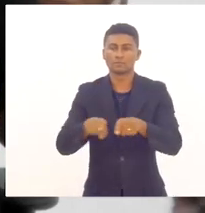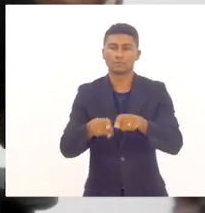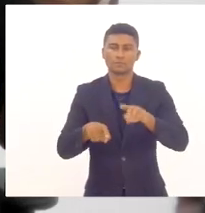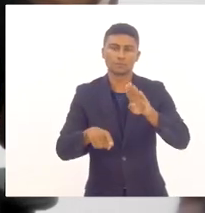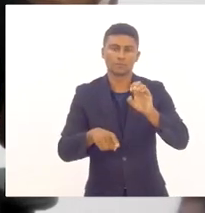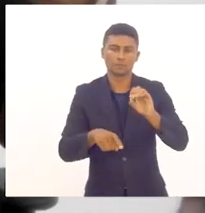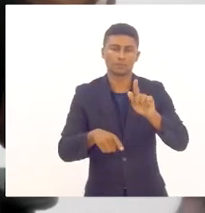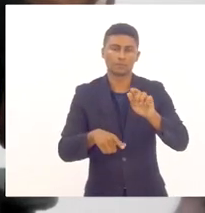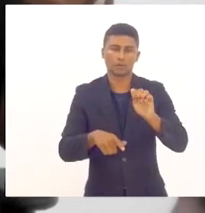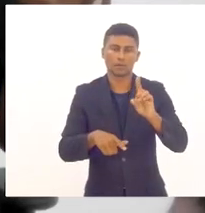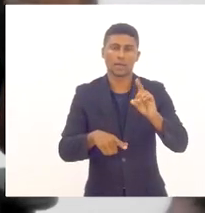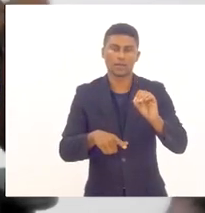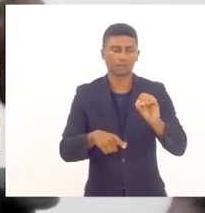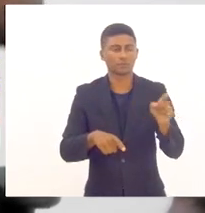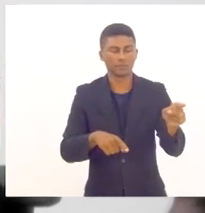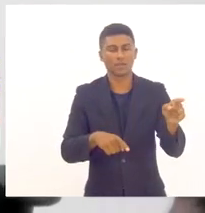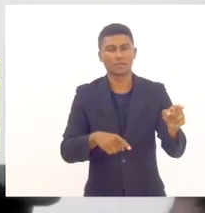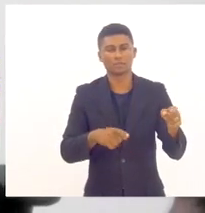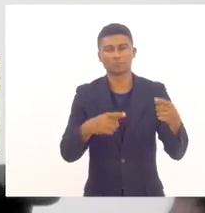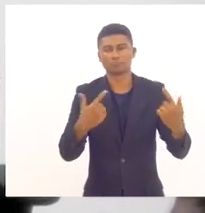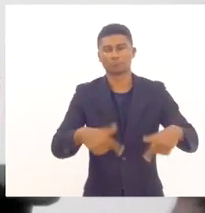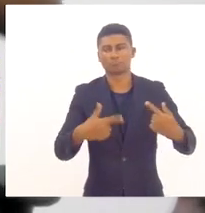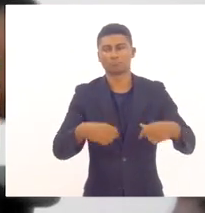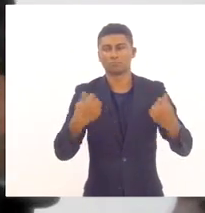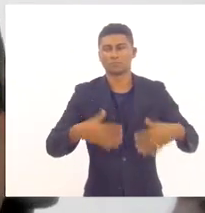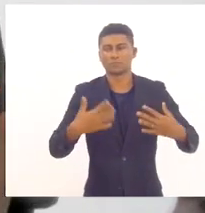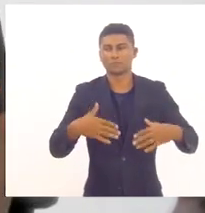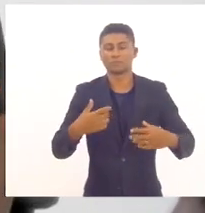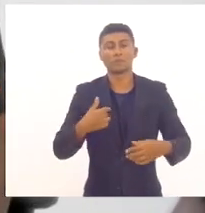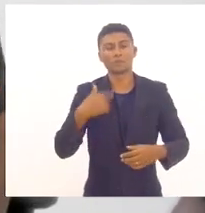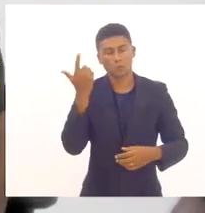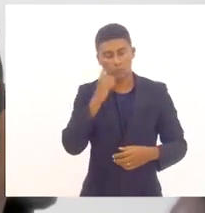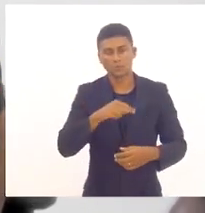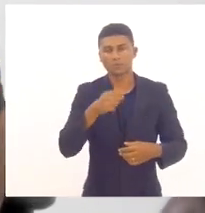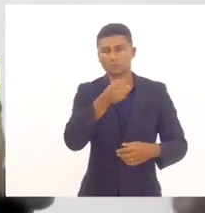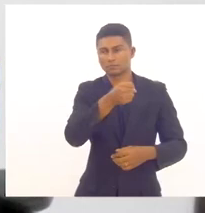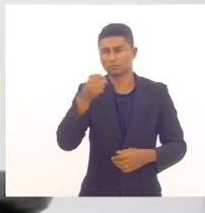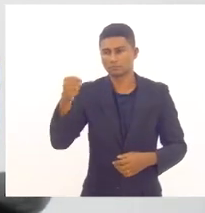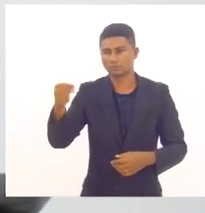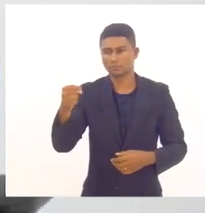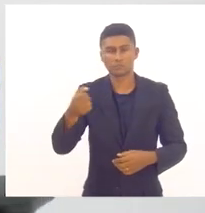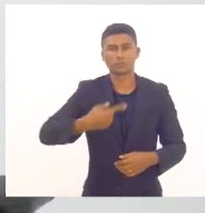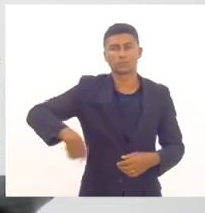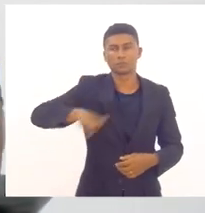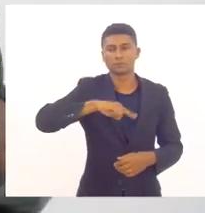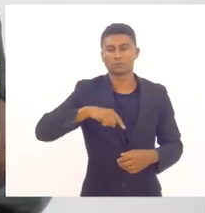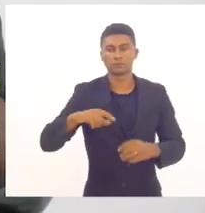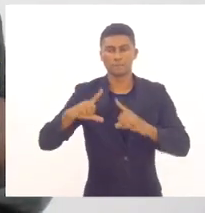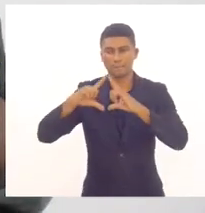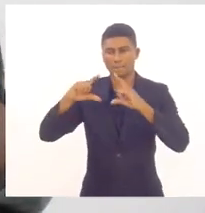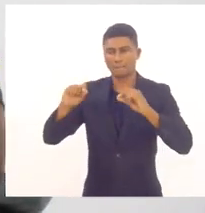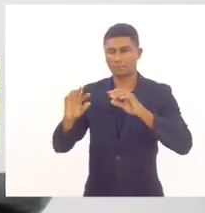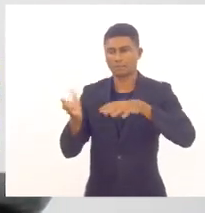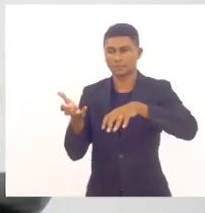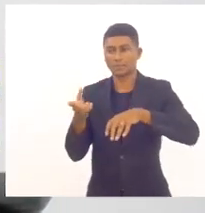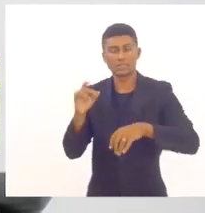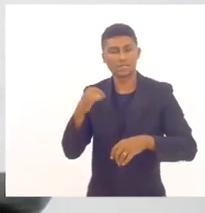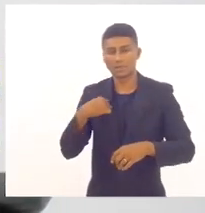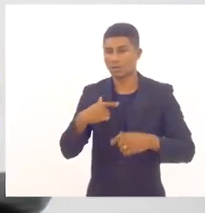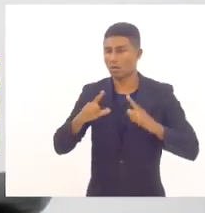foi muito meu amigo para capoeira. Entrou eu e o Robertinho como titular. Aí fomos para Brasília. Porque se eu não faço isso,